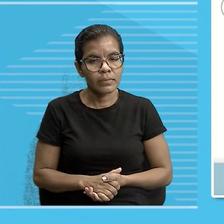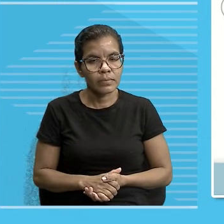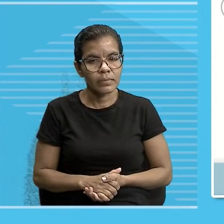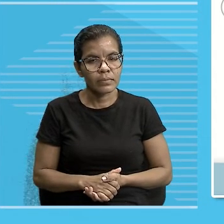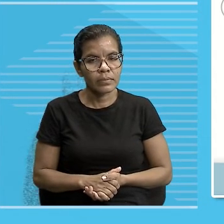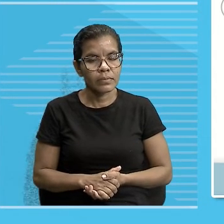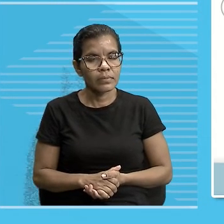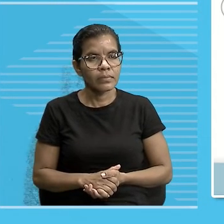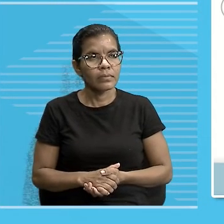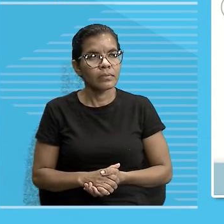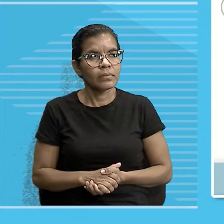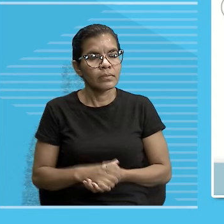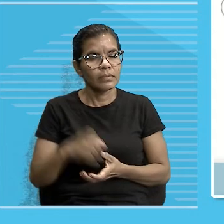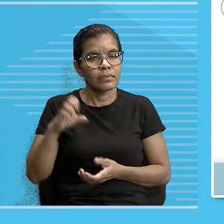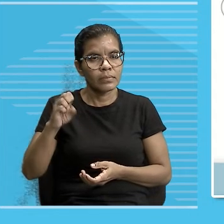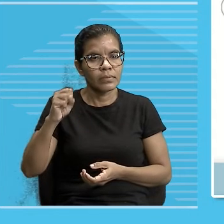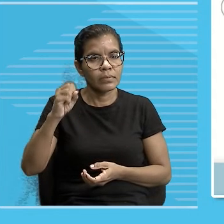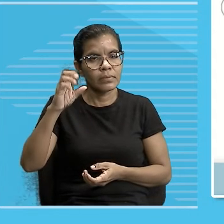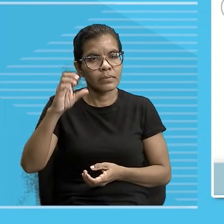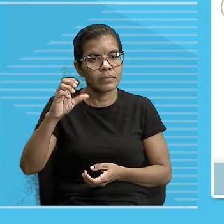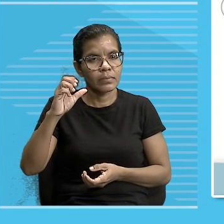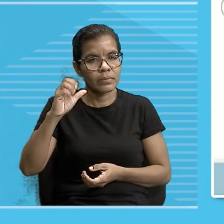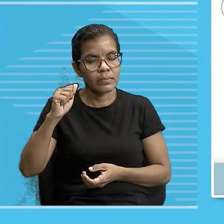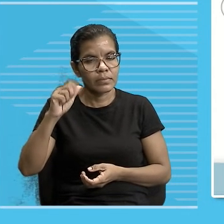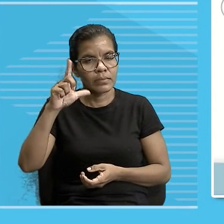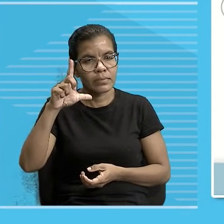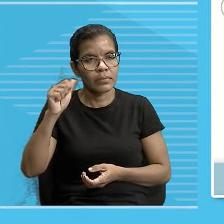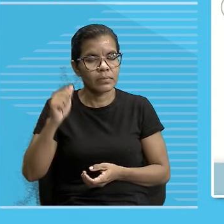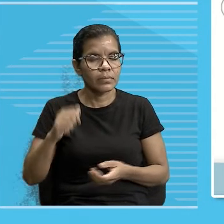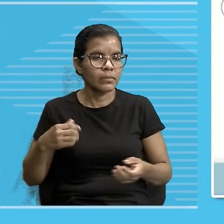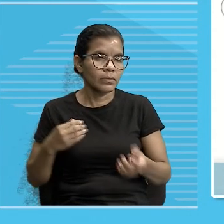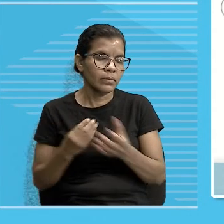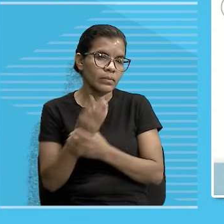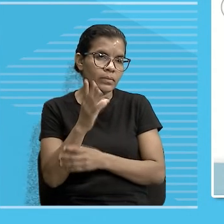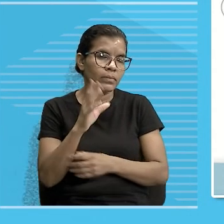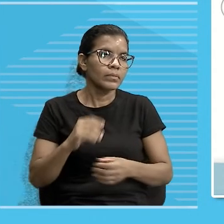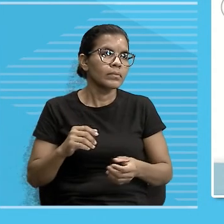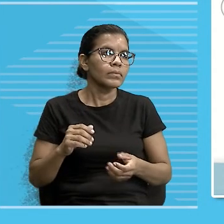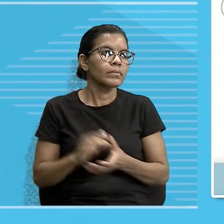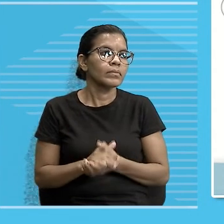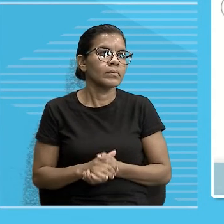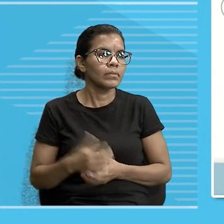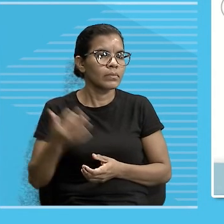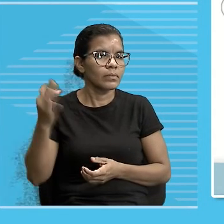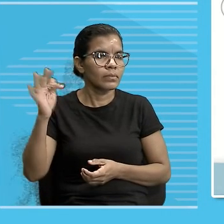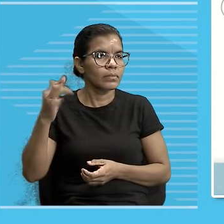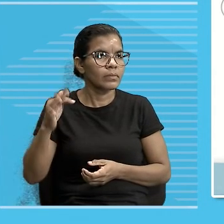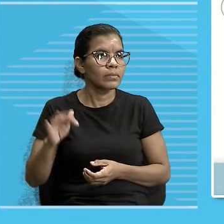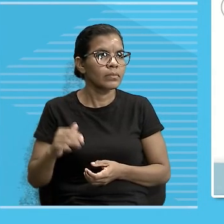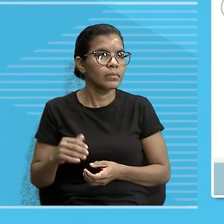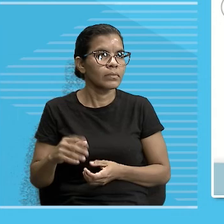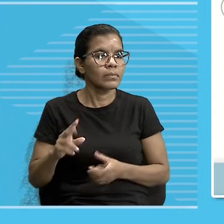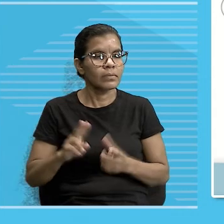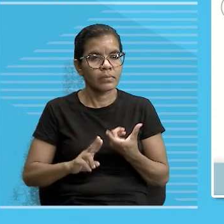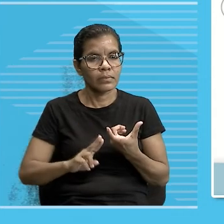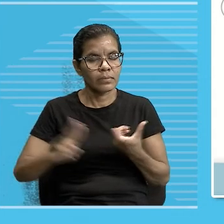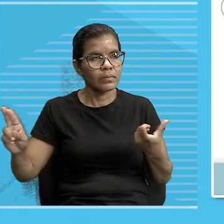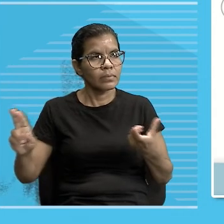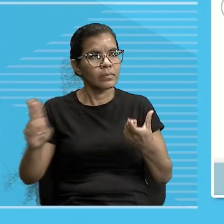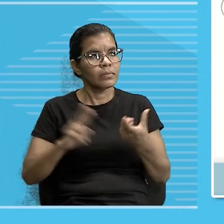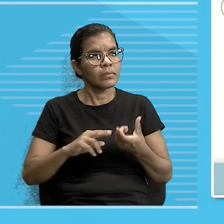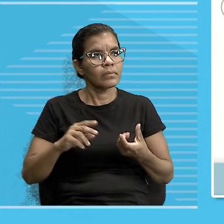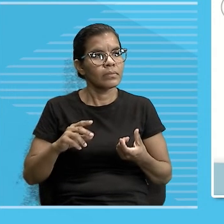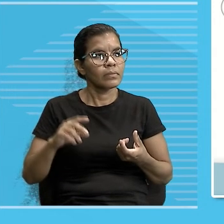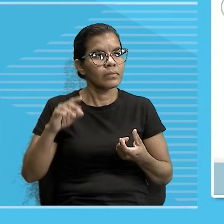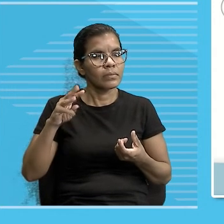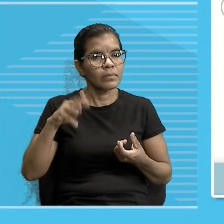Bom, essa escala, ela foi criada pelo físico chamado de